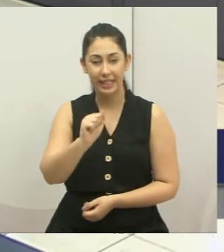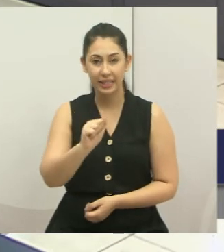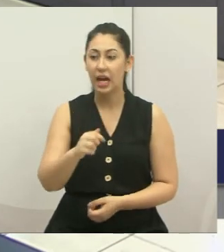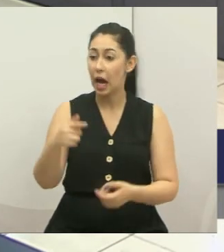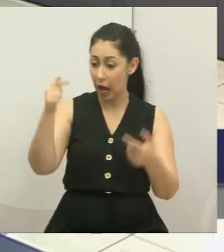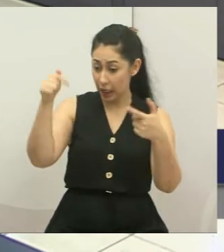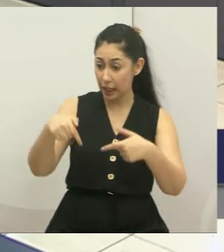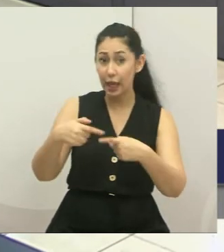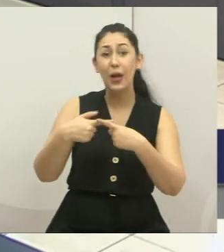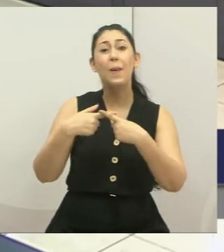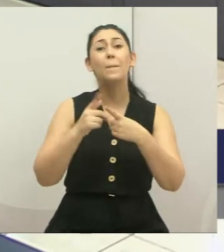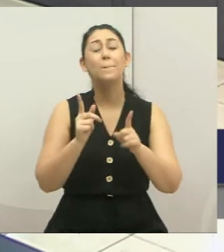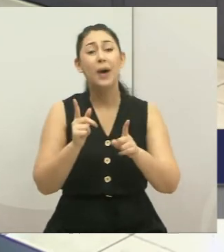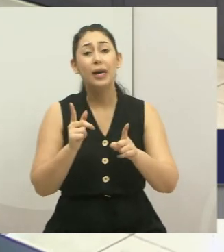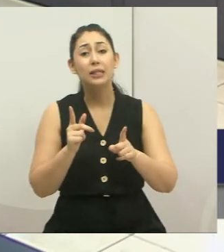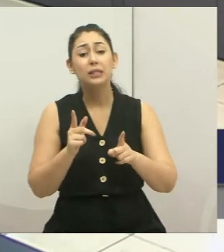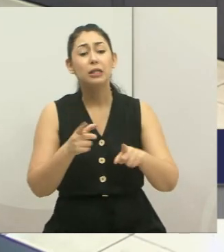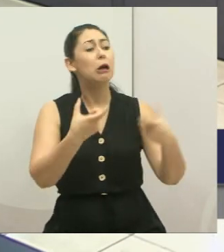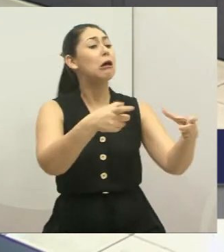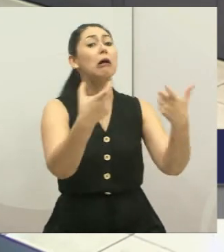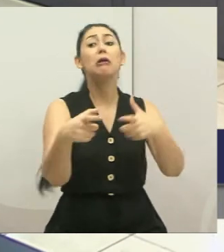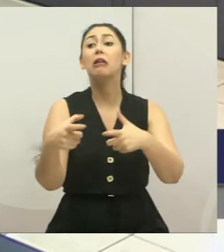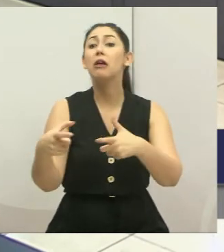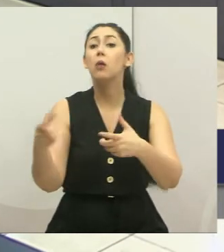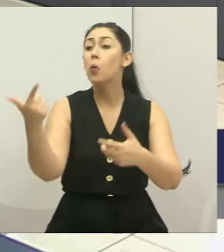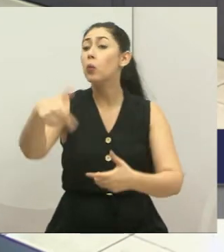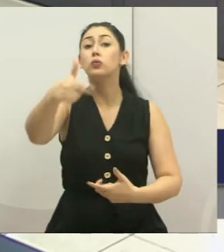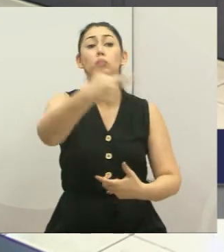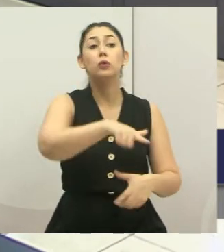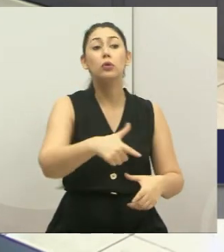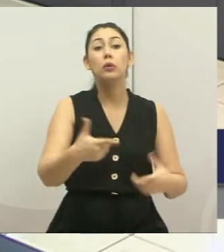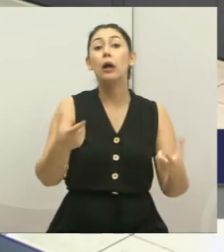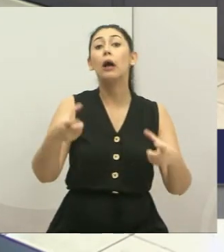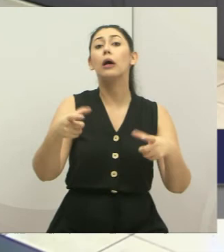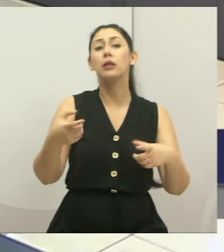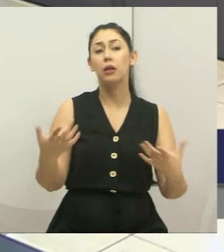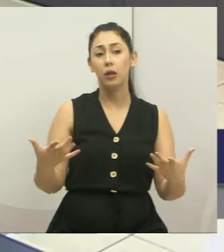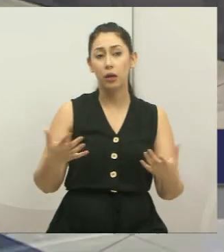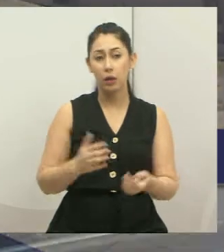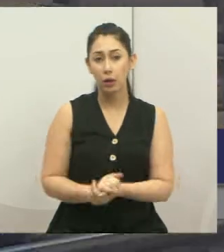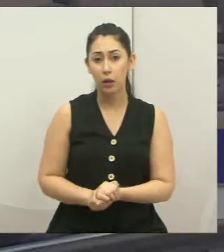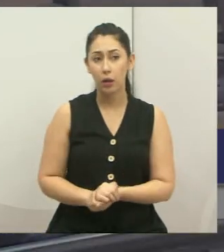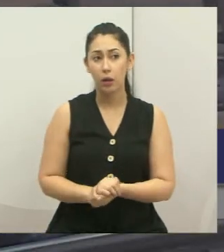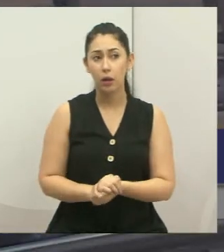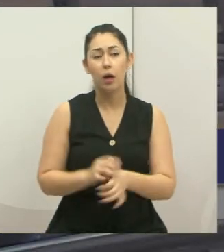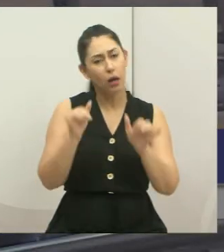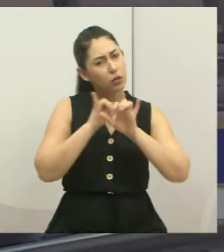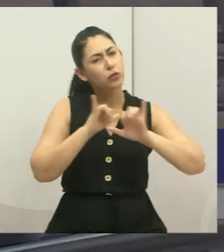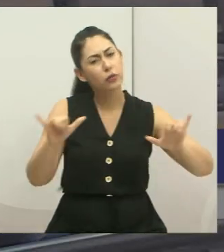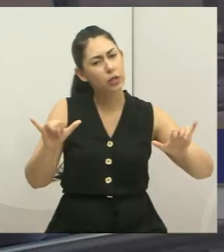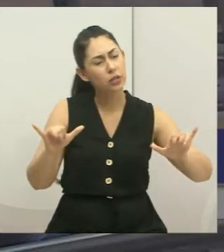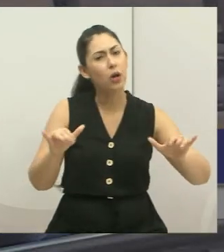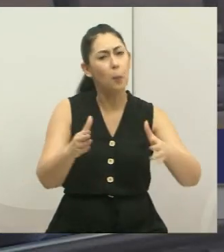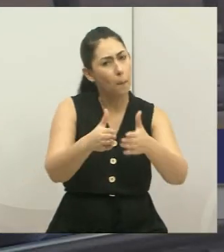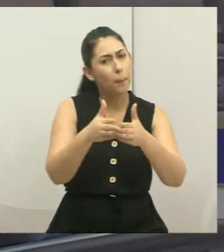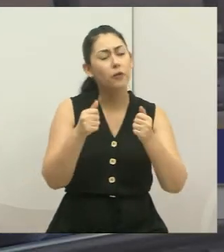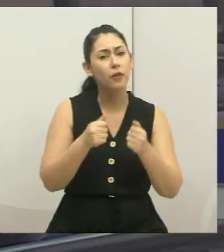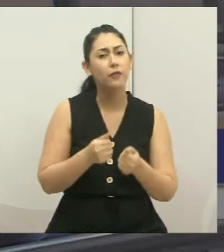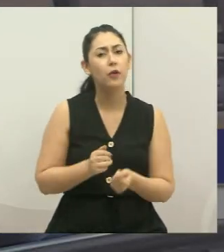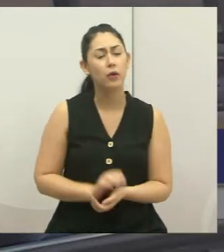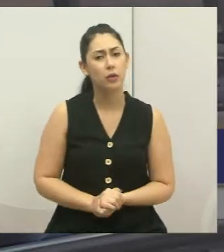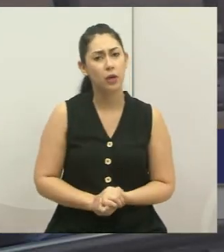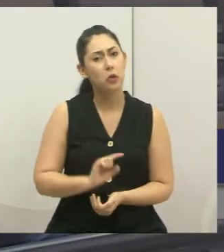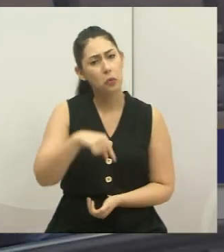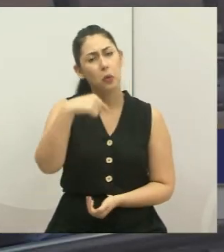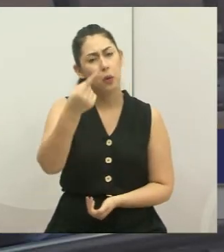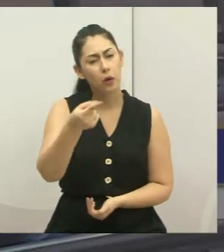todo mundo prometendo saneamento básico na cidade, mas cadê os vereadores aqui, né? Então, nessa questão da divulgação, por gentileza, da próxima vez, fazer